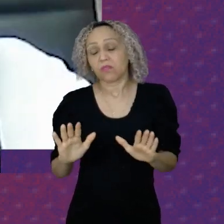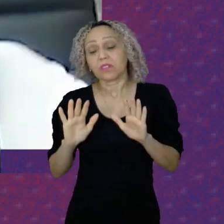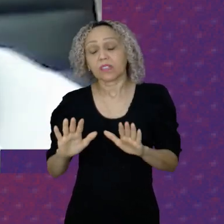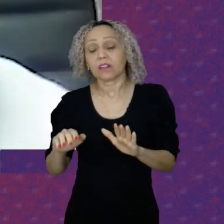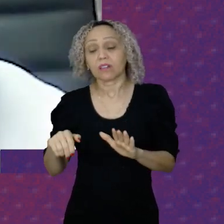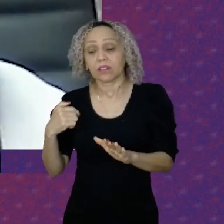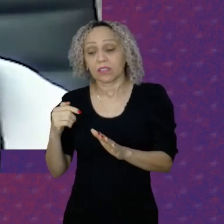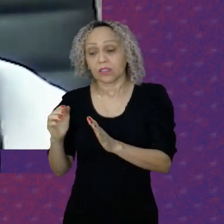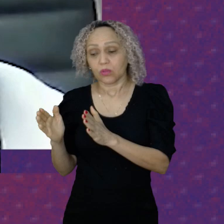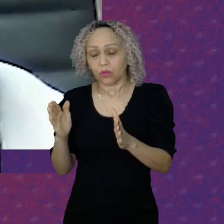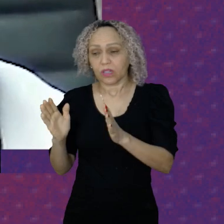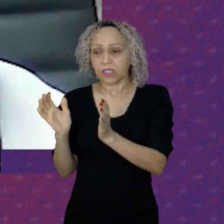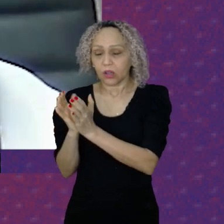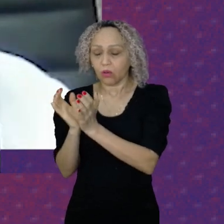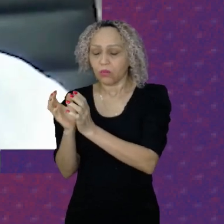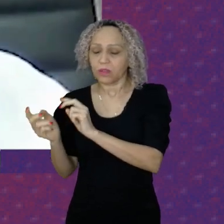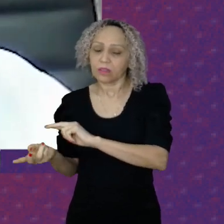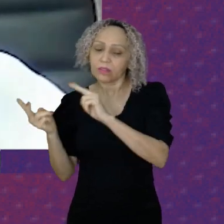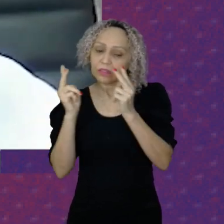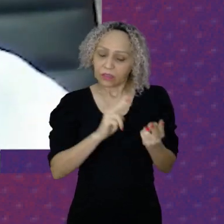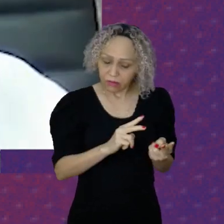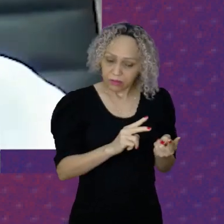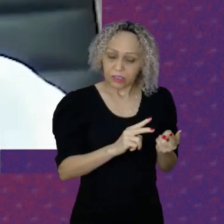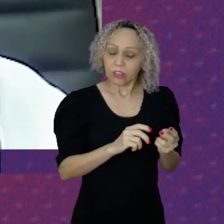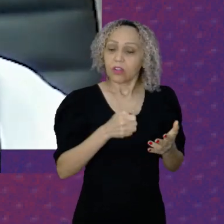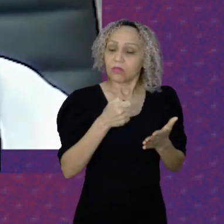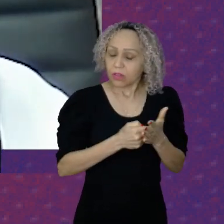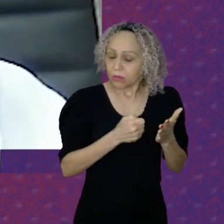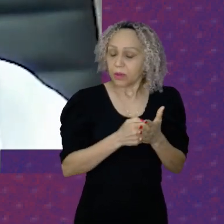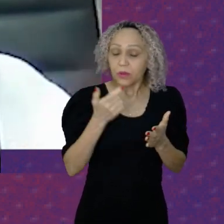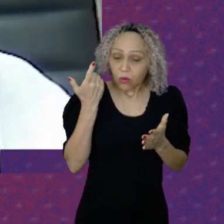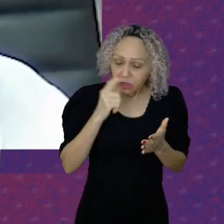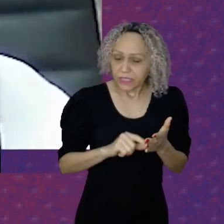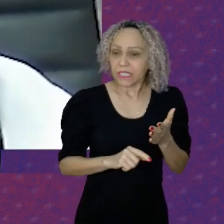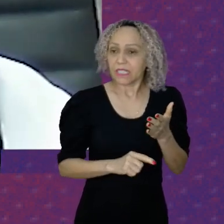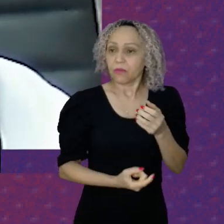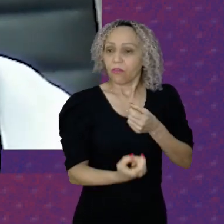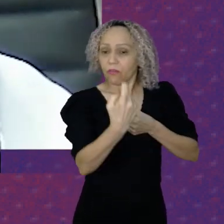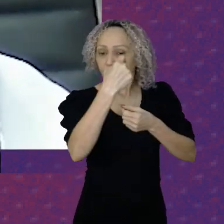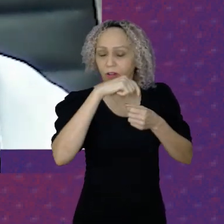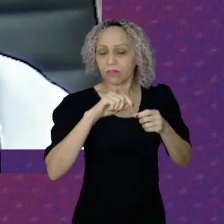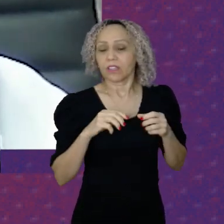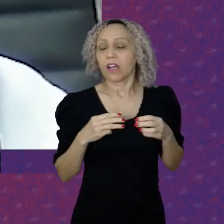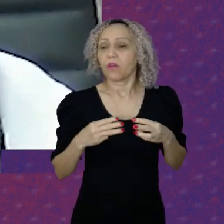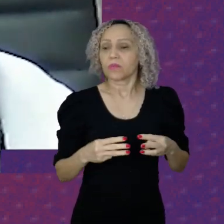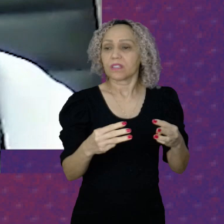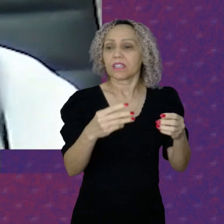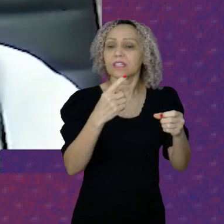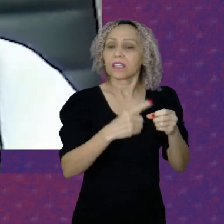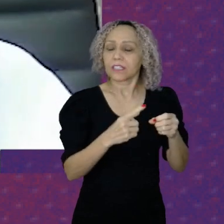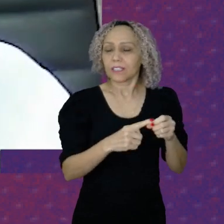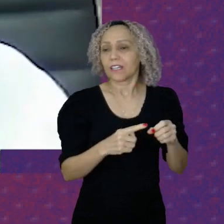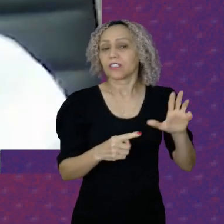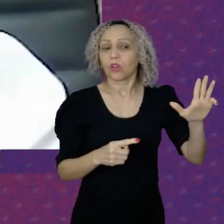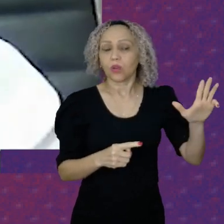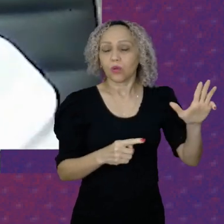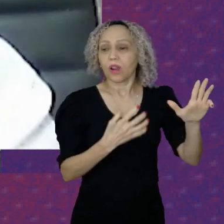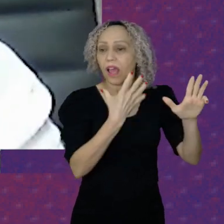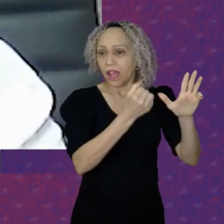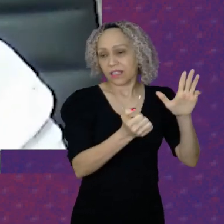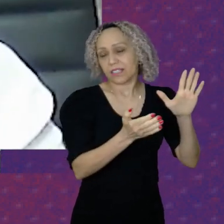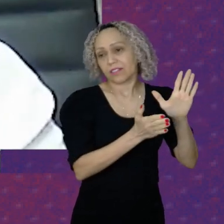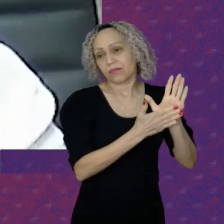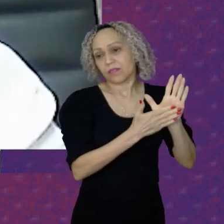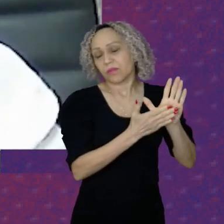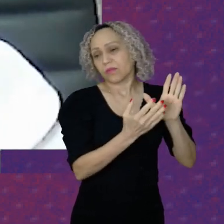toda a programação de retomada desse ministério, e ainda bem que Lula aceitou nossa proposta e o Ministério das Cidades foi retomado, mas tinha sido fechado durante